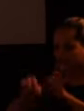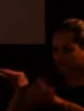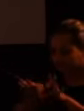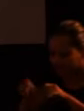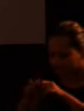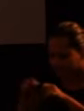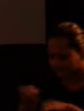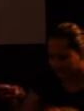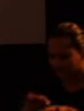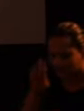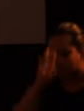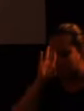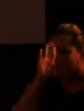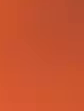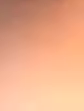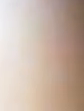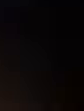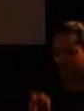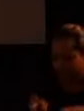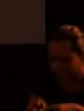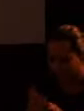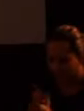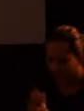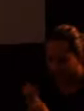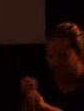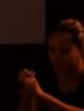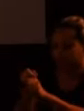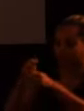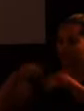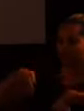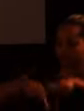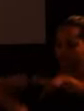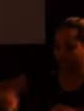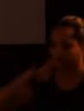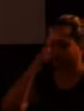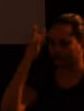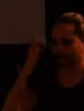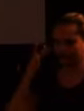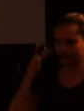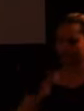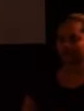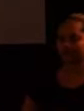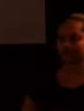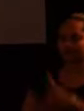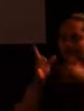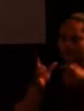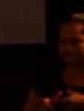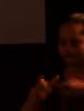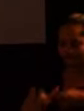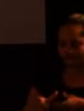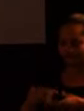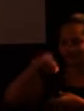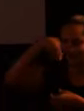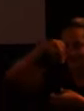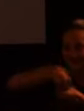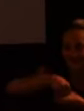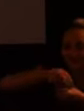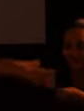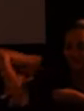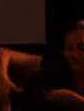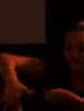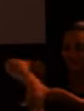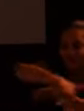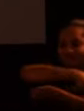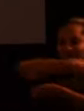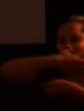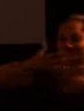queremos fomentar as maiores densidades populacionais. Nós estamos falando aí da zona centralidade metropolitana, que